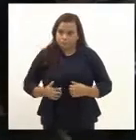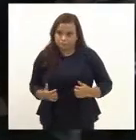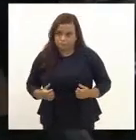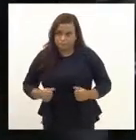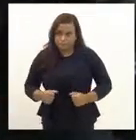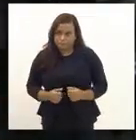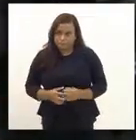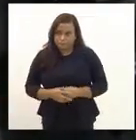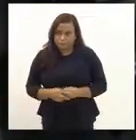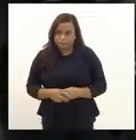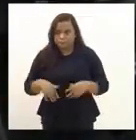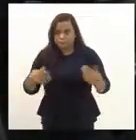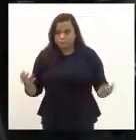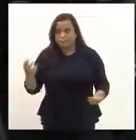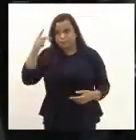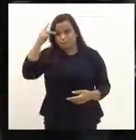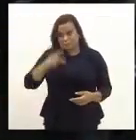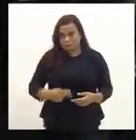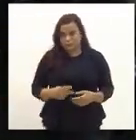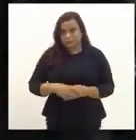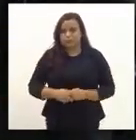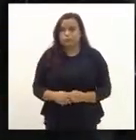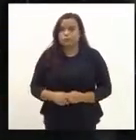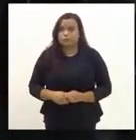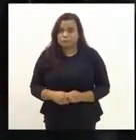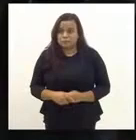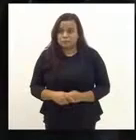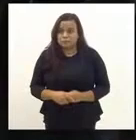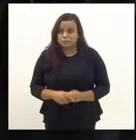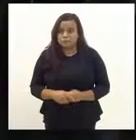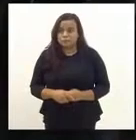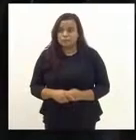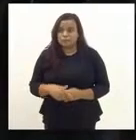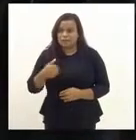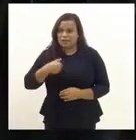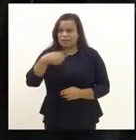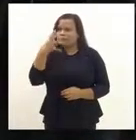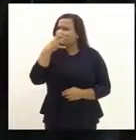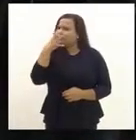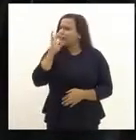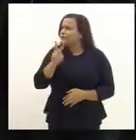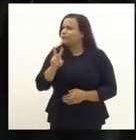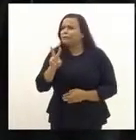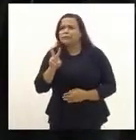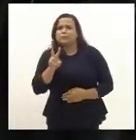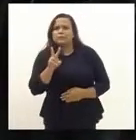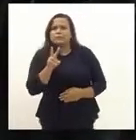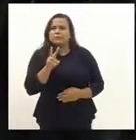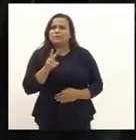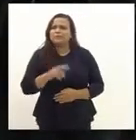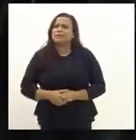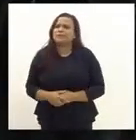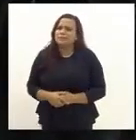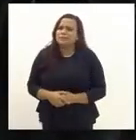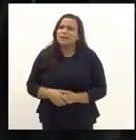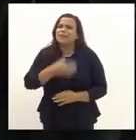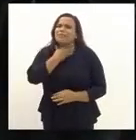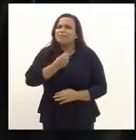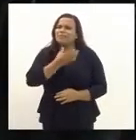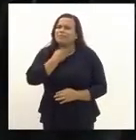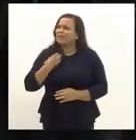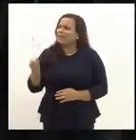Presidente é eu fico impressionado com a hipocrisia da esquerda